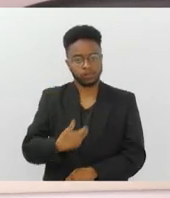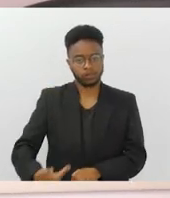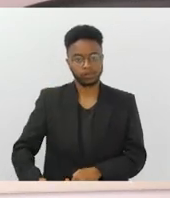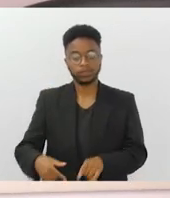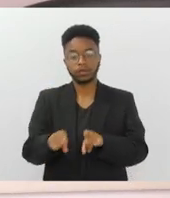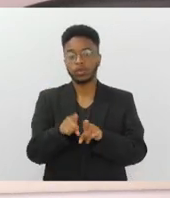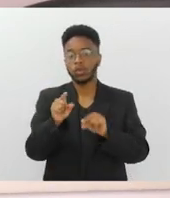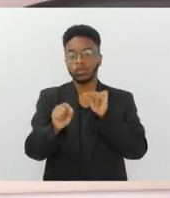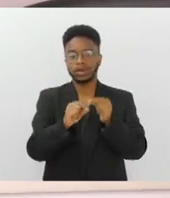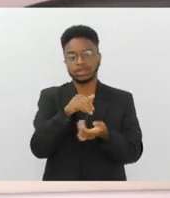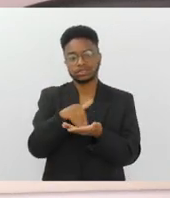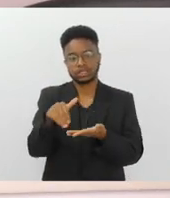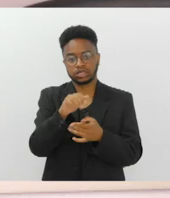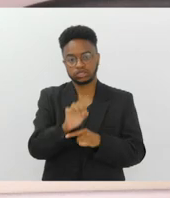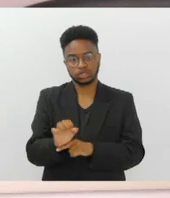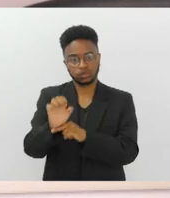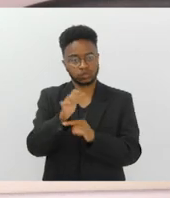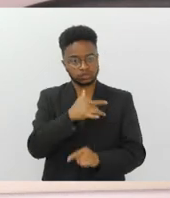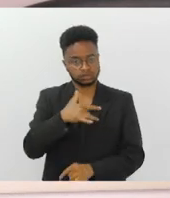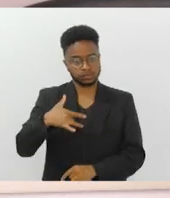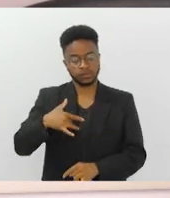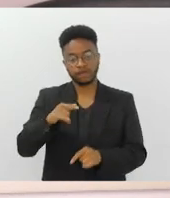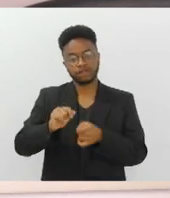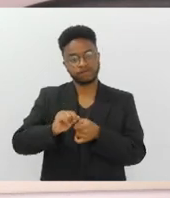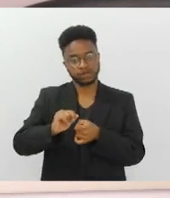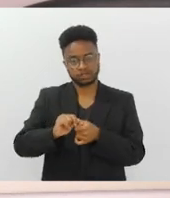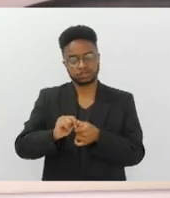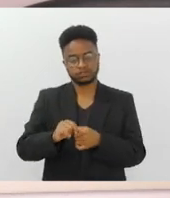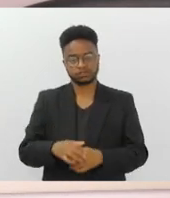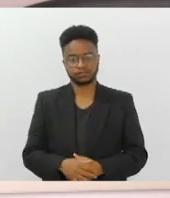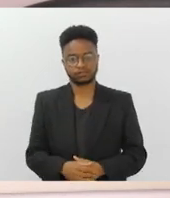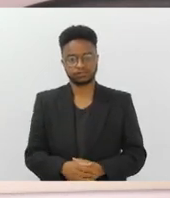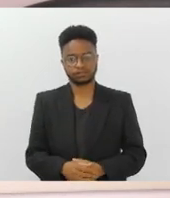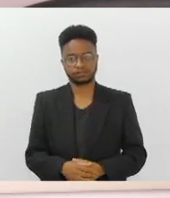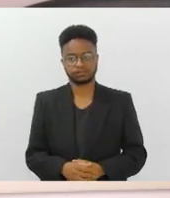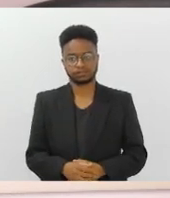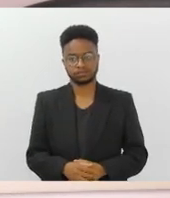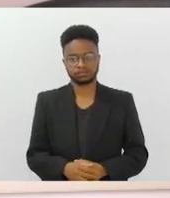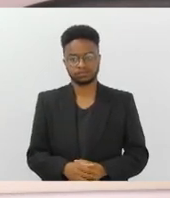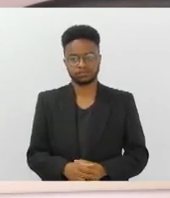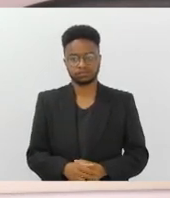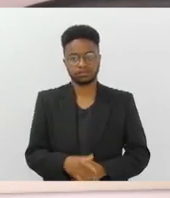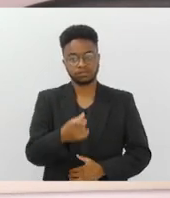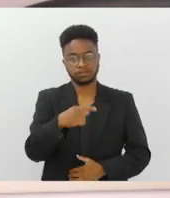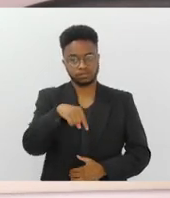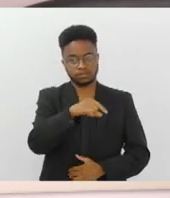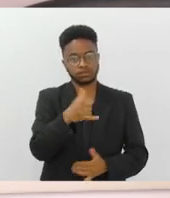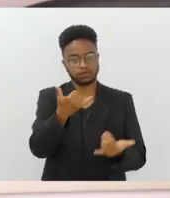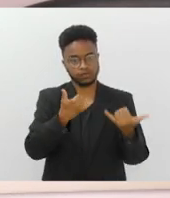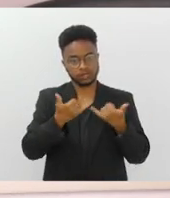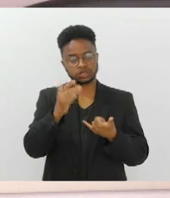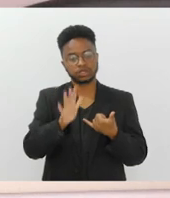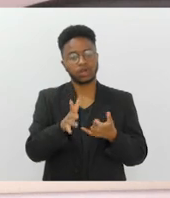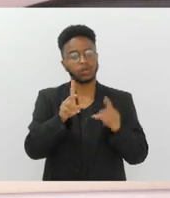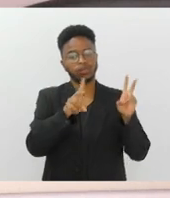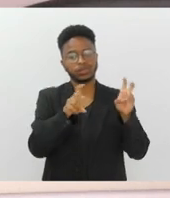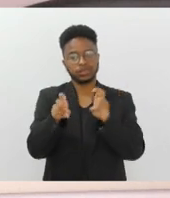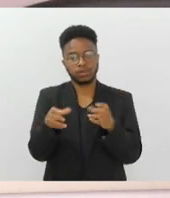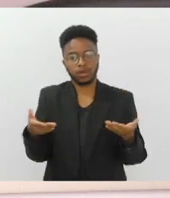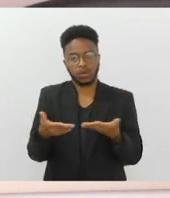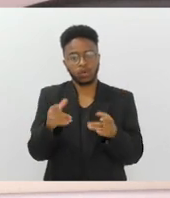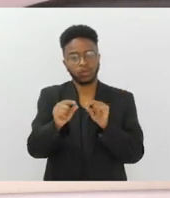Estado de Saúde tem feito com essa política pública? Muito já foi dito aqui que o tema desse ano é